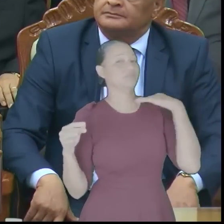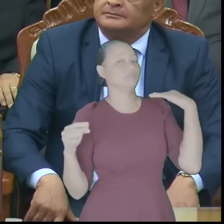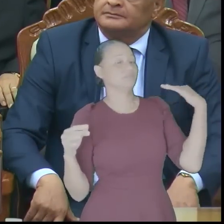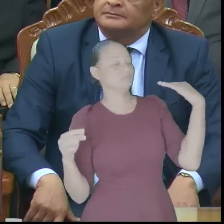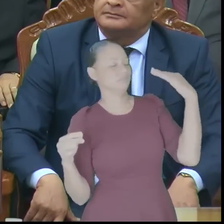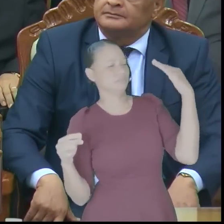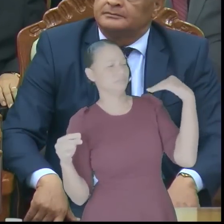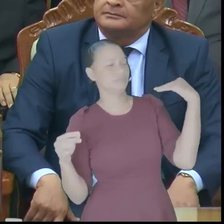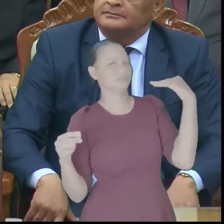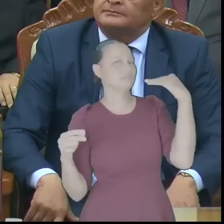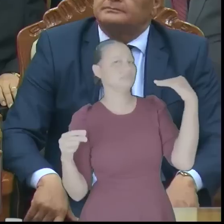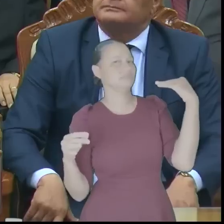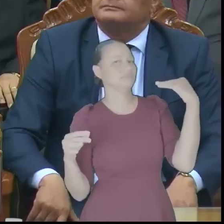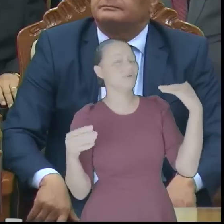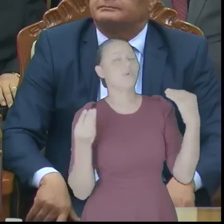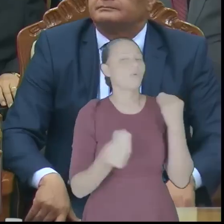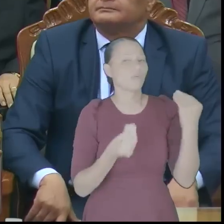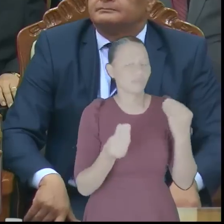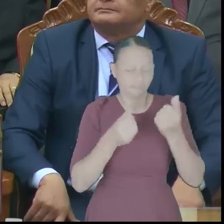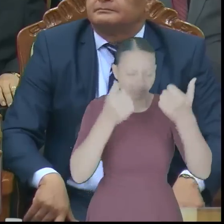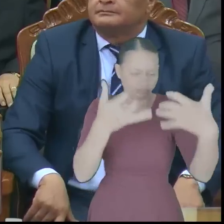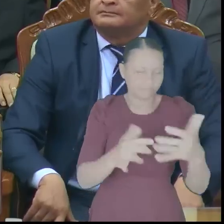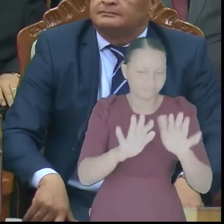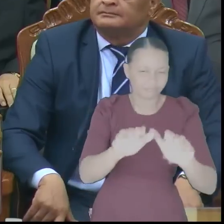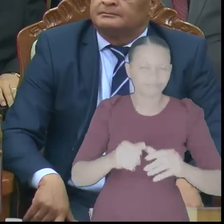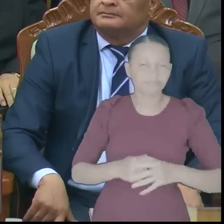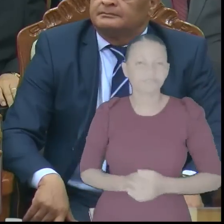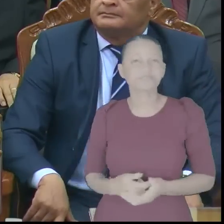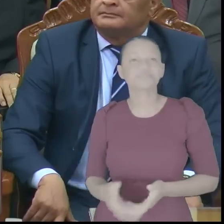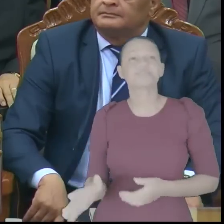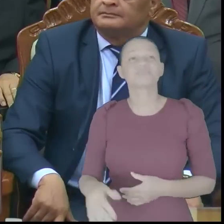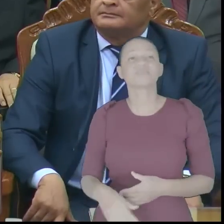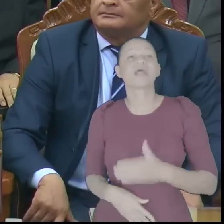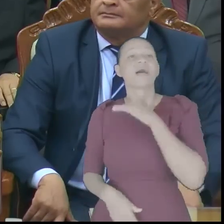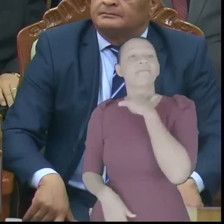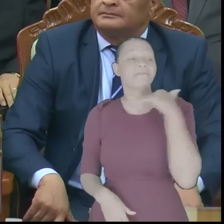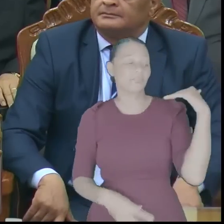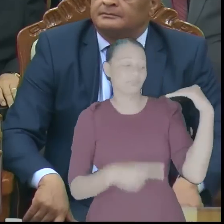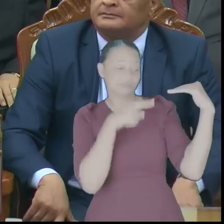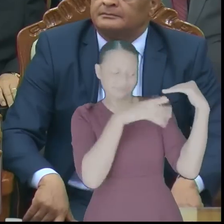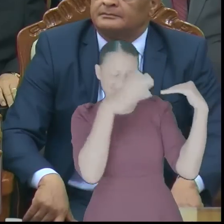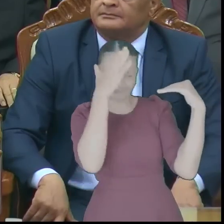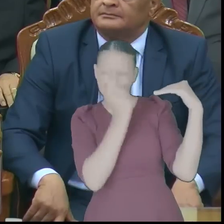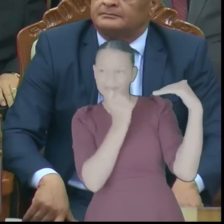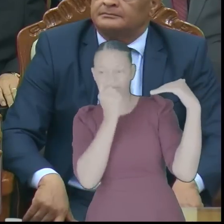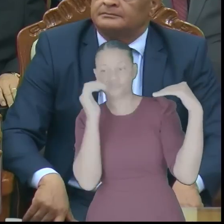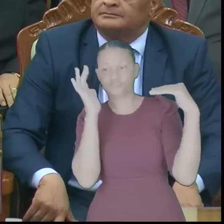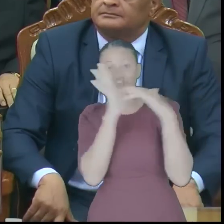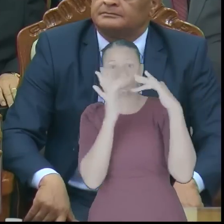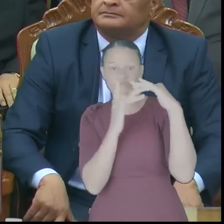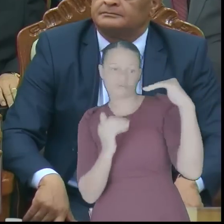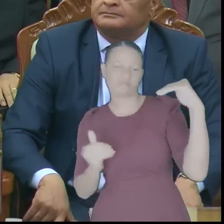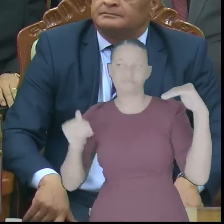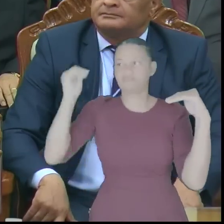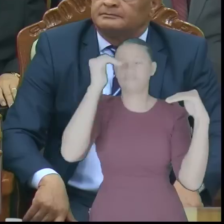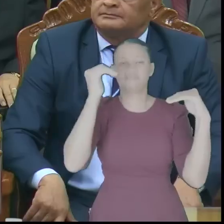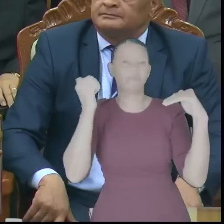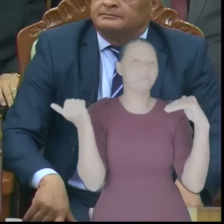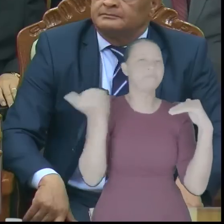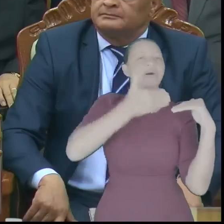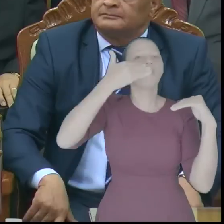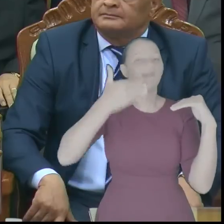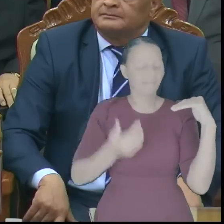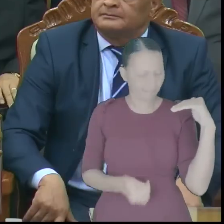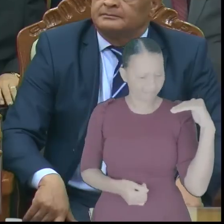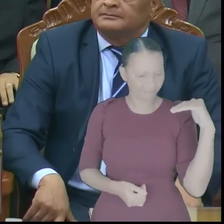Como assim, pastor? Eu vou lhe explicar. A morte sabe que Jesus é maior do que ela. Como é que tu engole uma